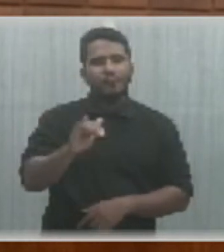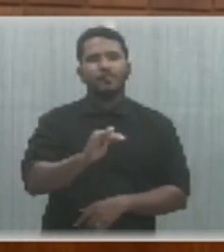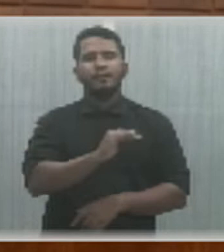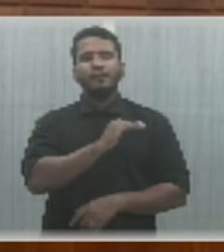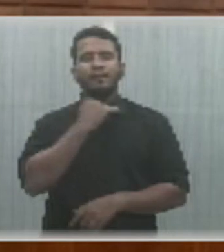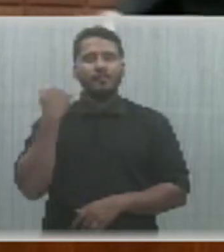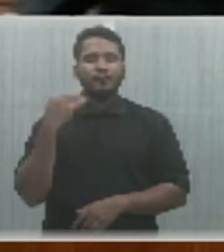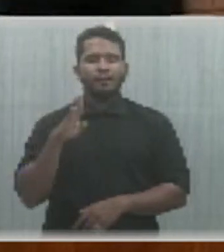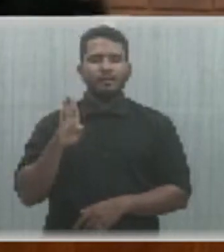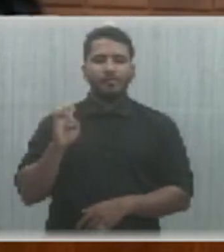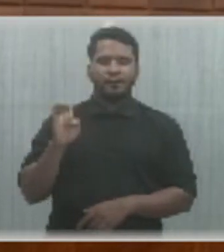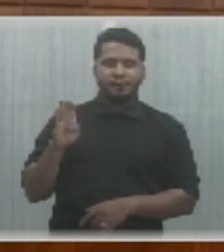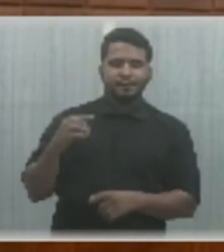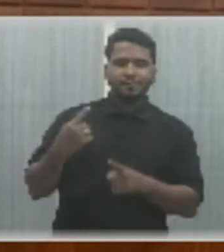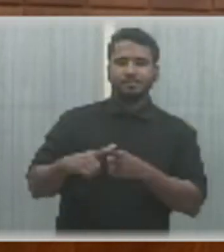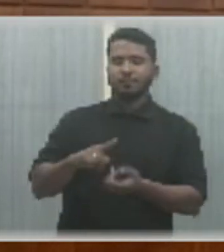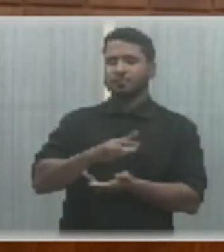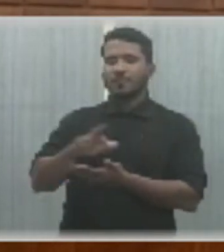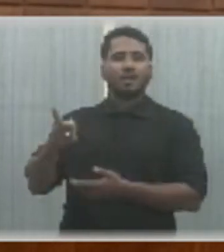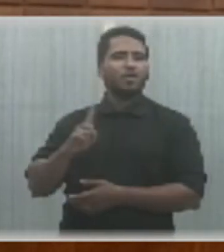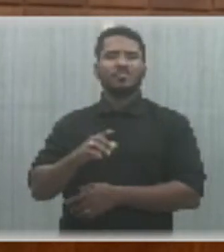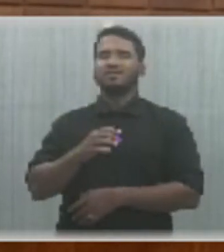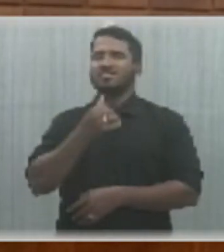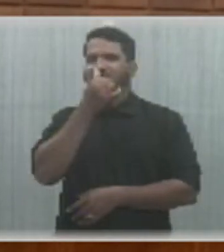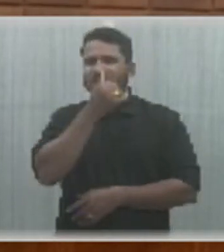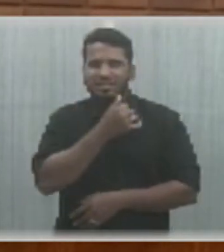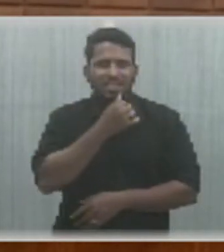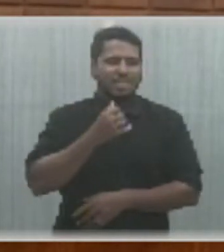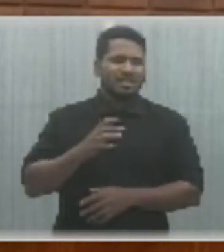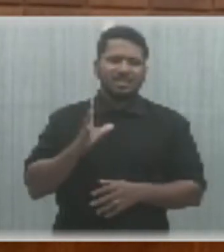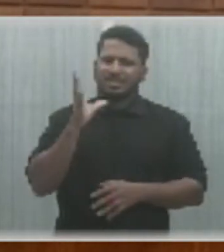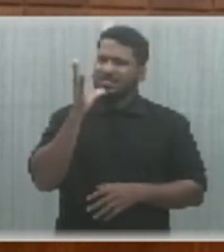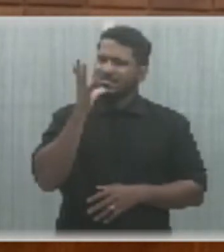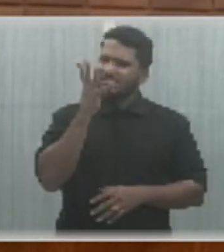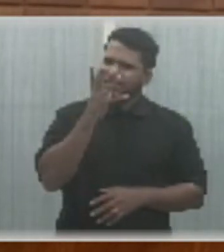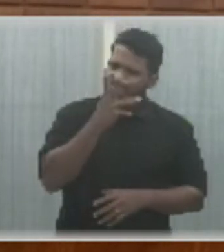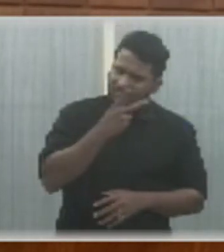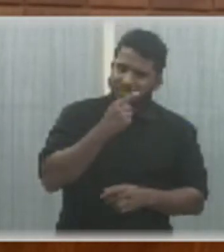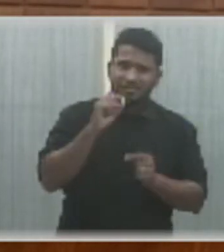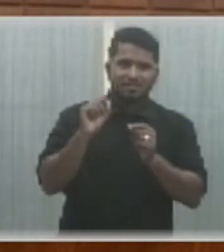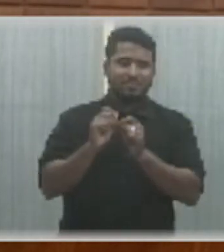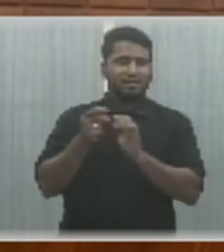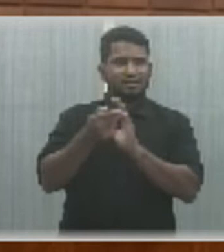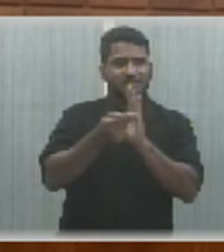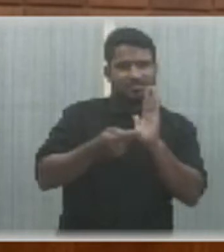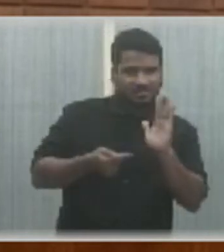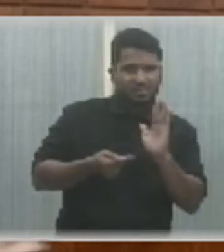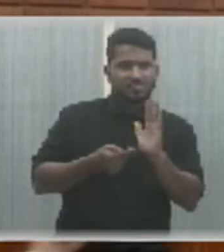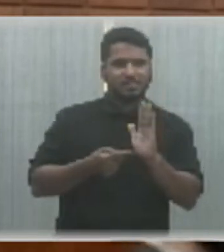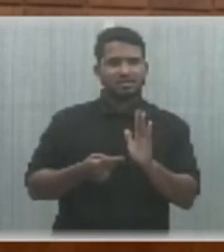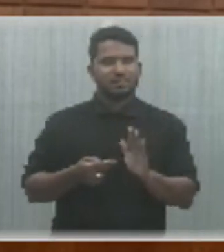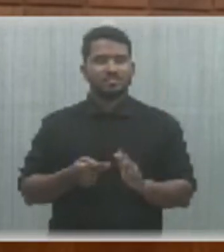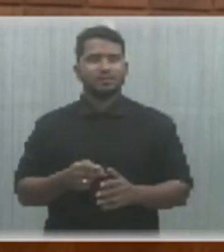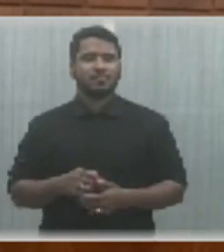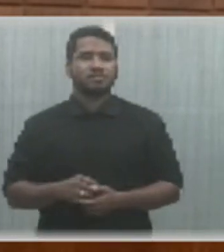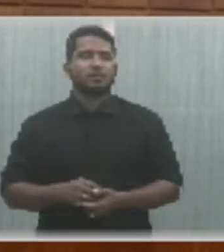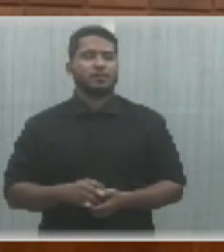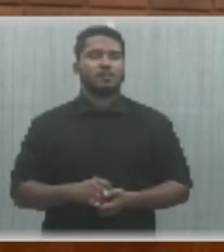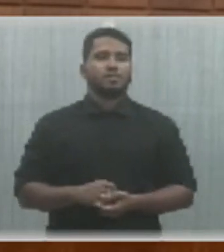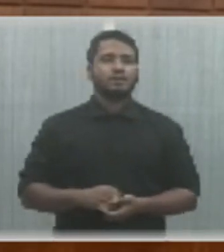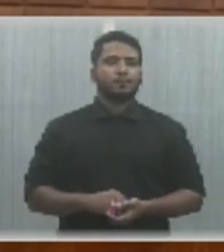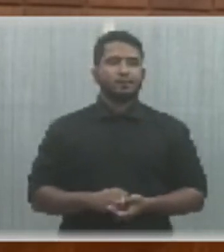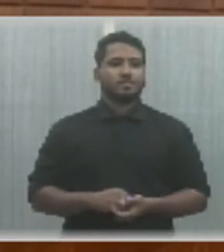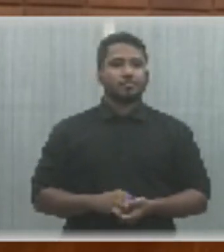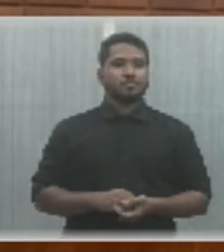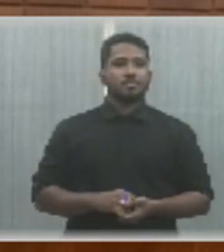mortalidade de bebês, porque muitos não aguentam demorar tanto tempo para realizar essa cirurgia de cardiopatia